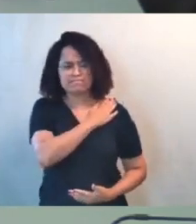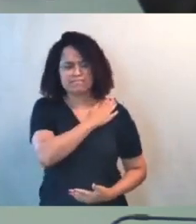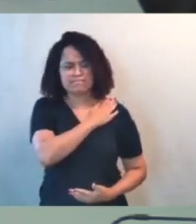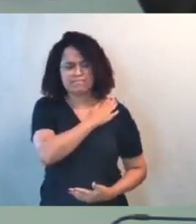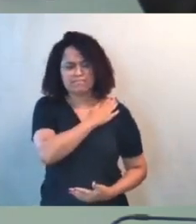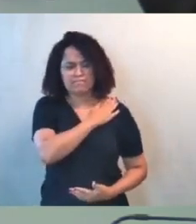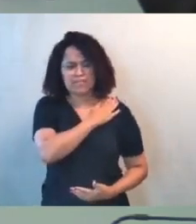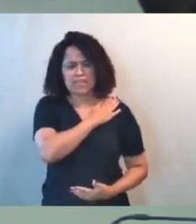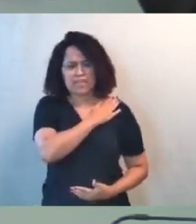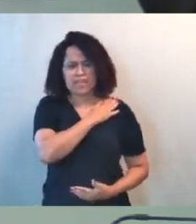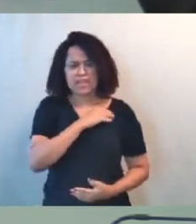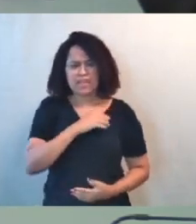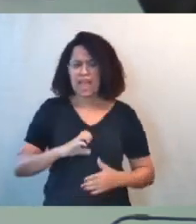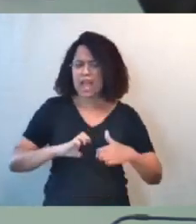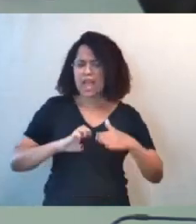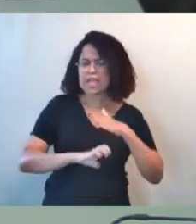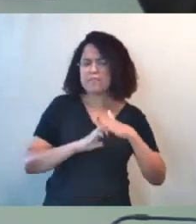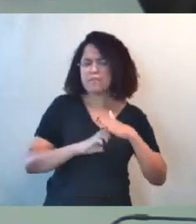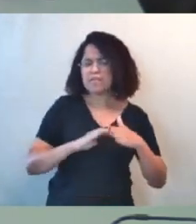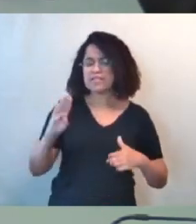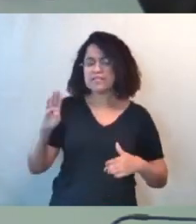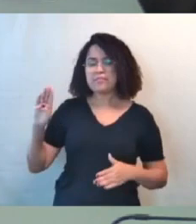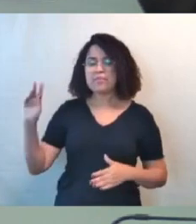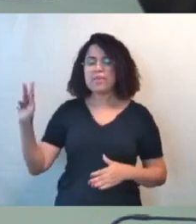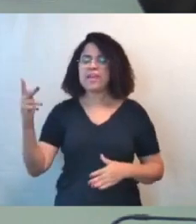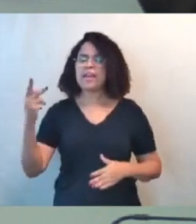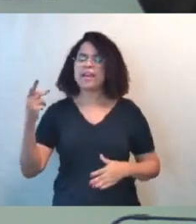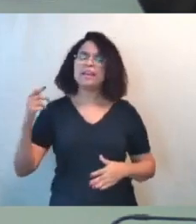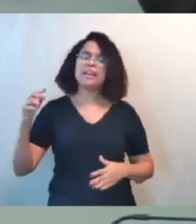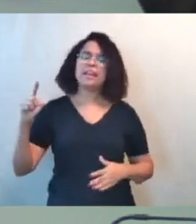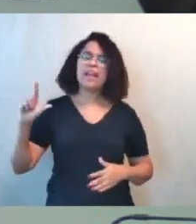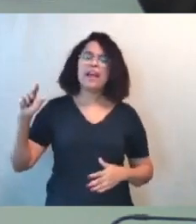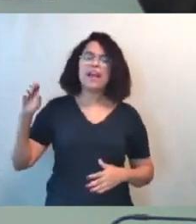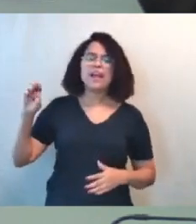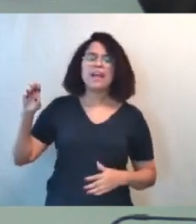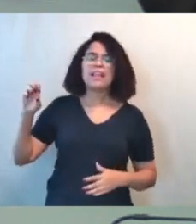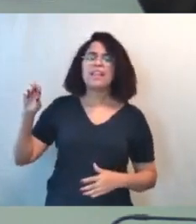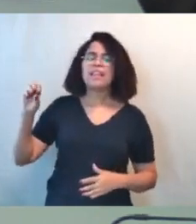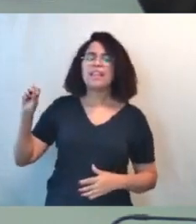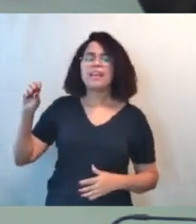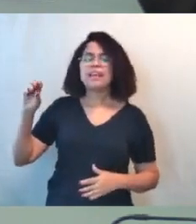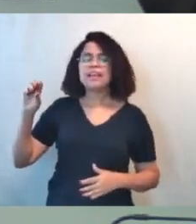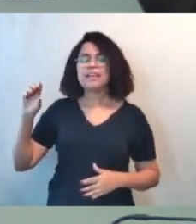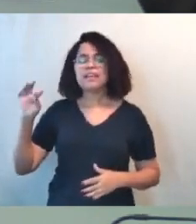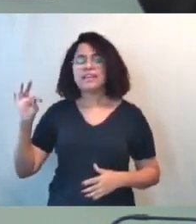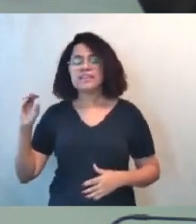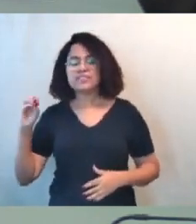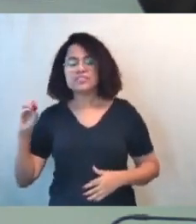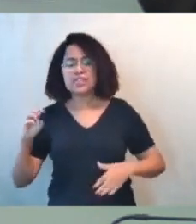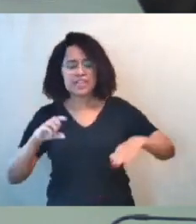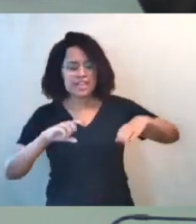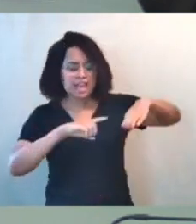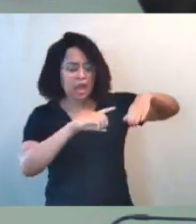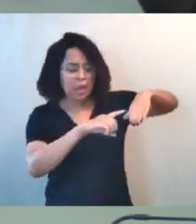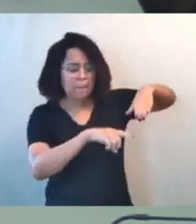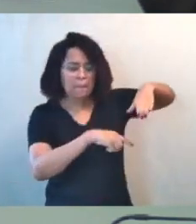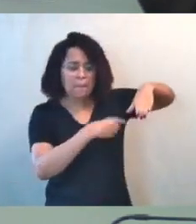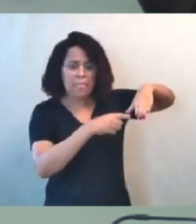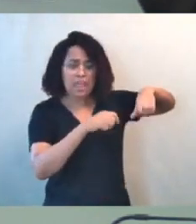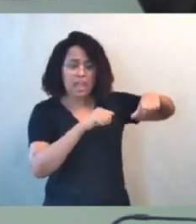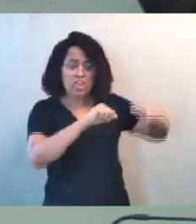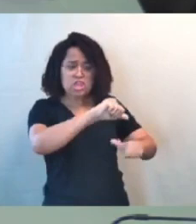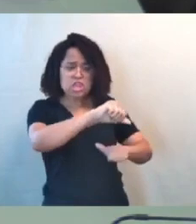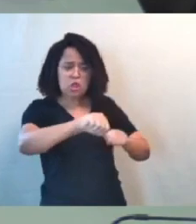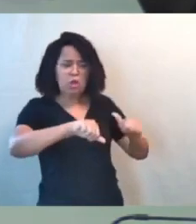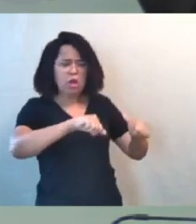hora, queria trocar os pneus dos ônibus na nossa frente. Só espera 2 horas e meia, que nós vamos trocar